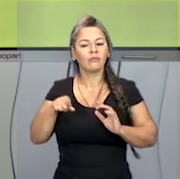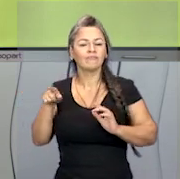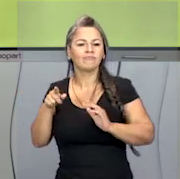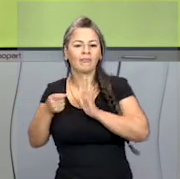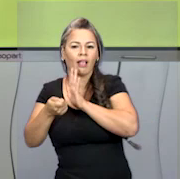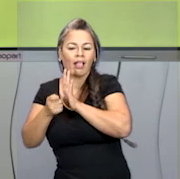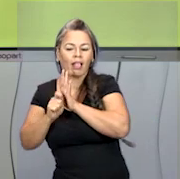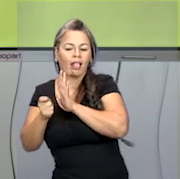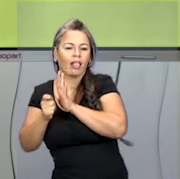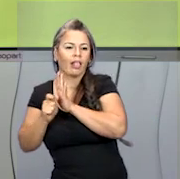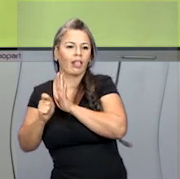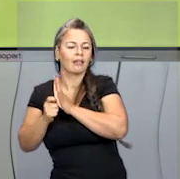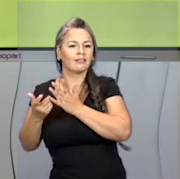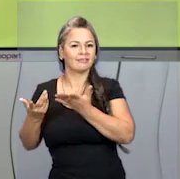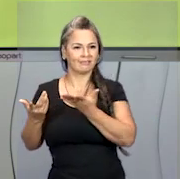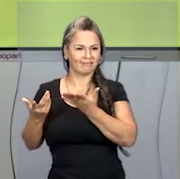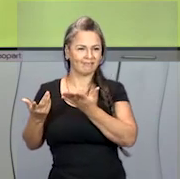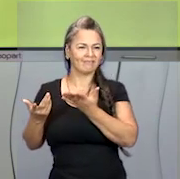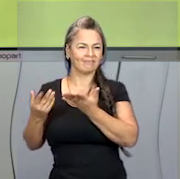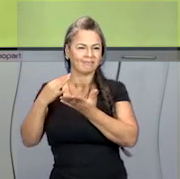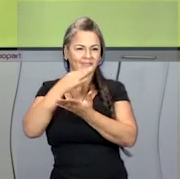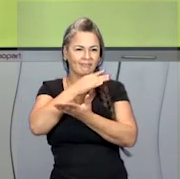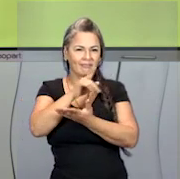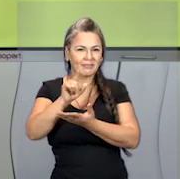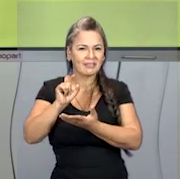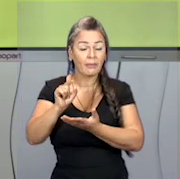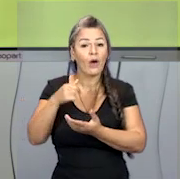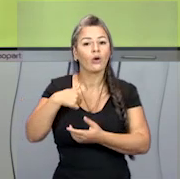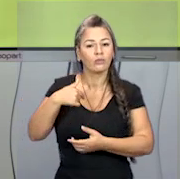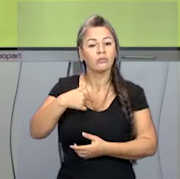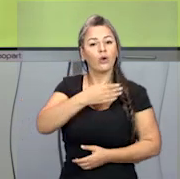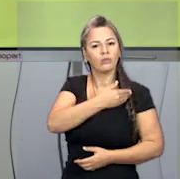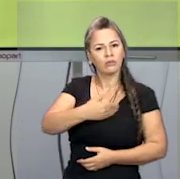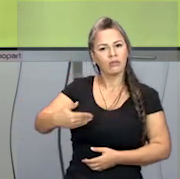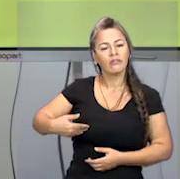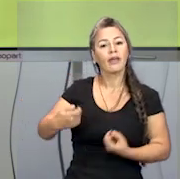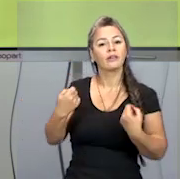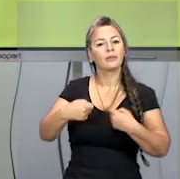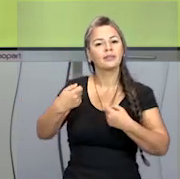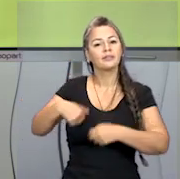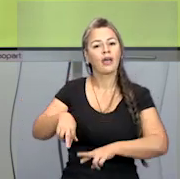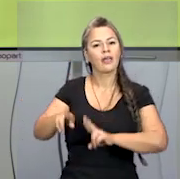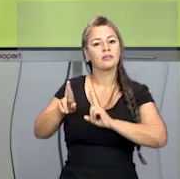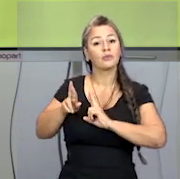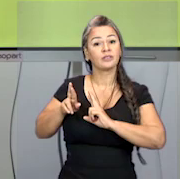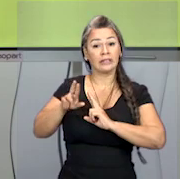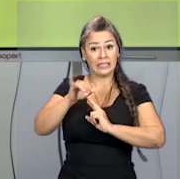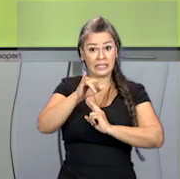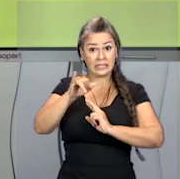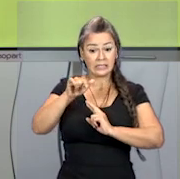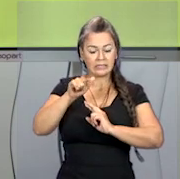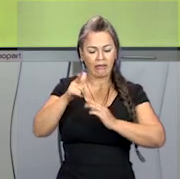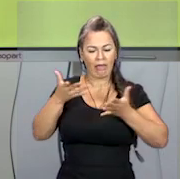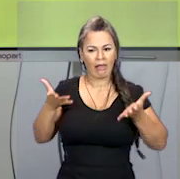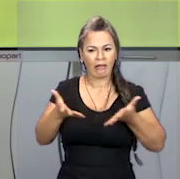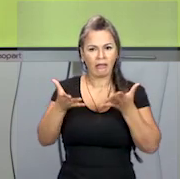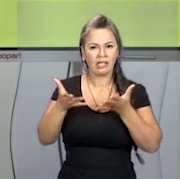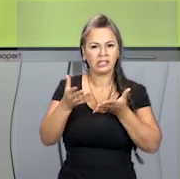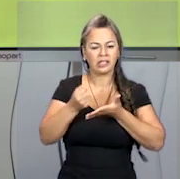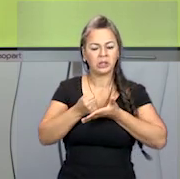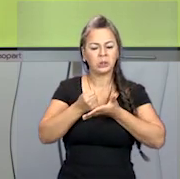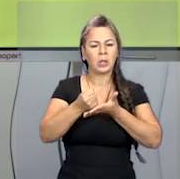que combater essas desigualdades sociais. Se ele está inserido no modelo capitalista e cria sua